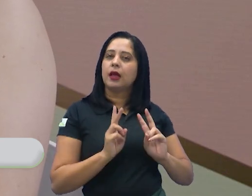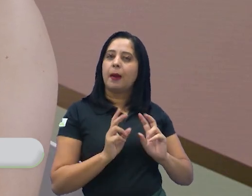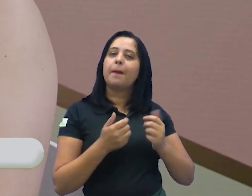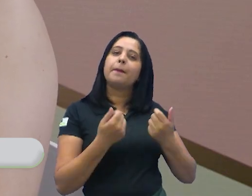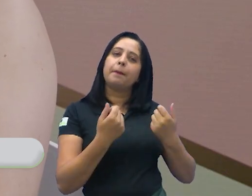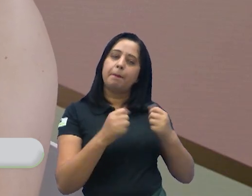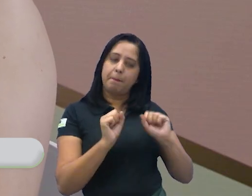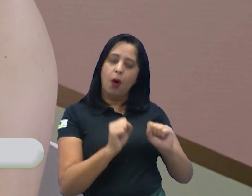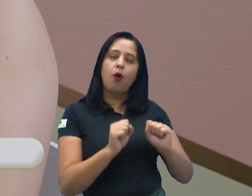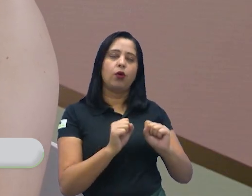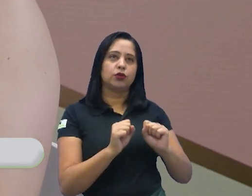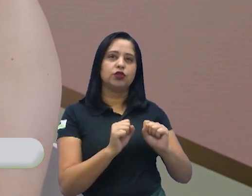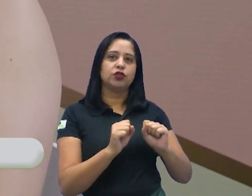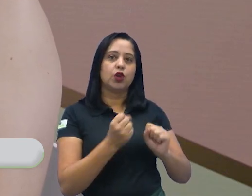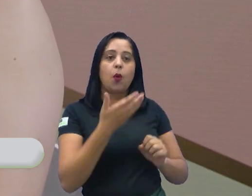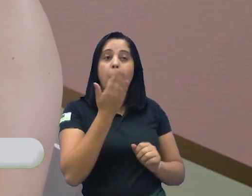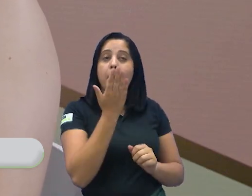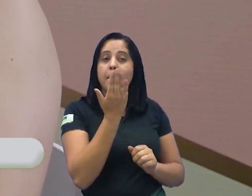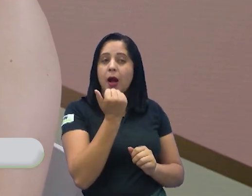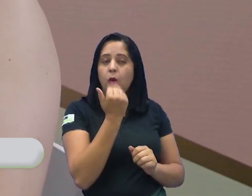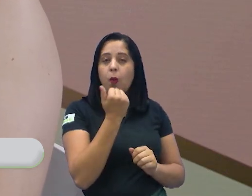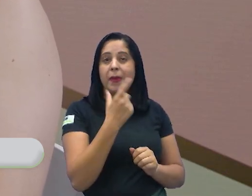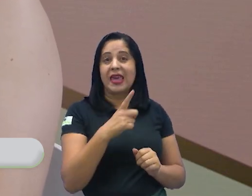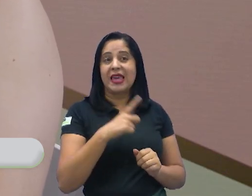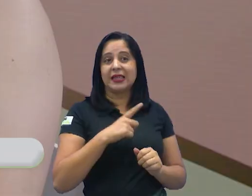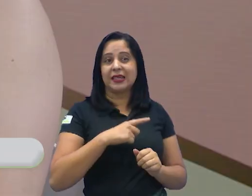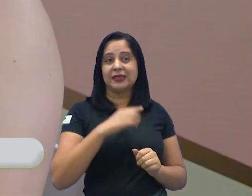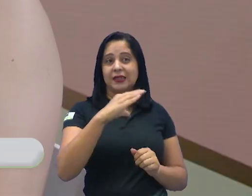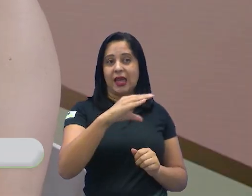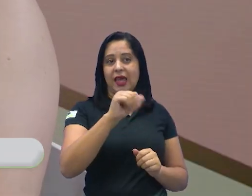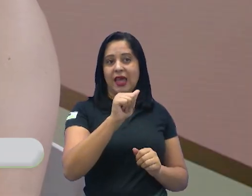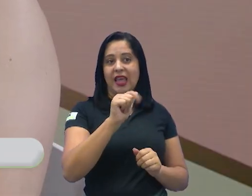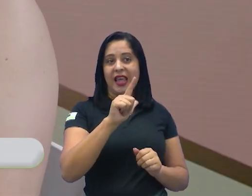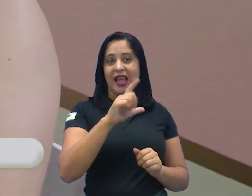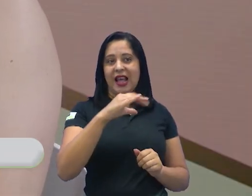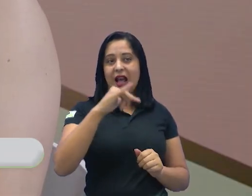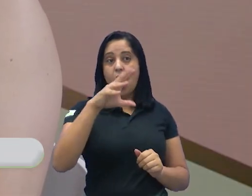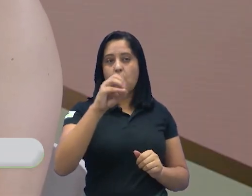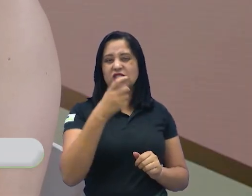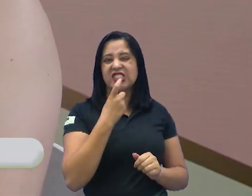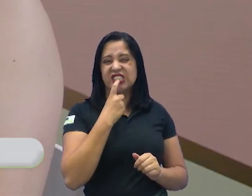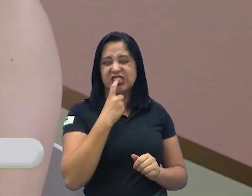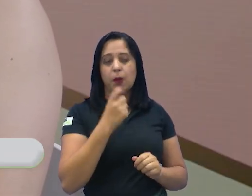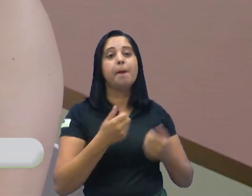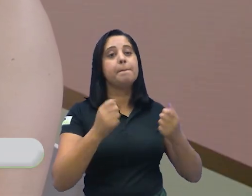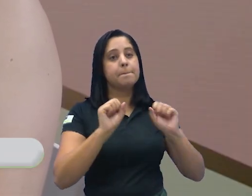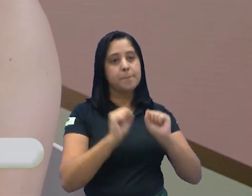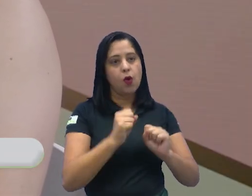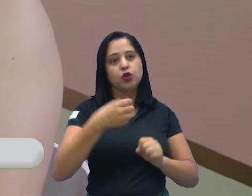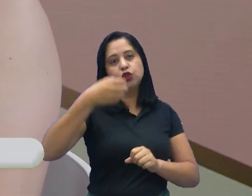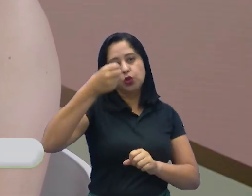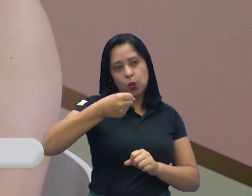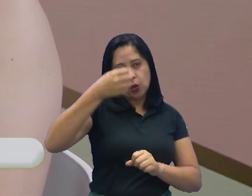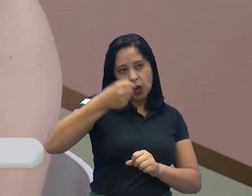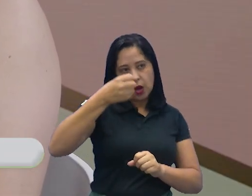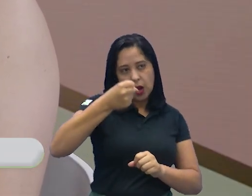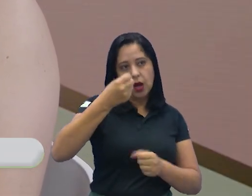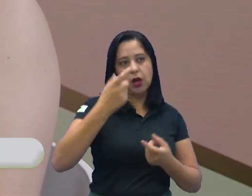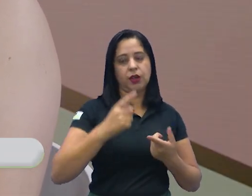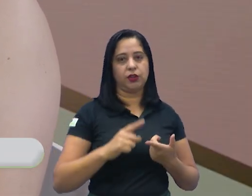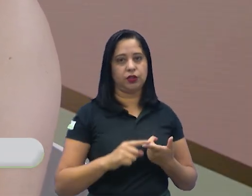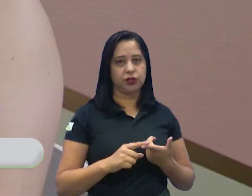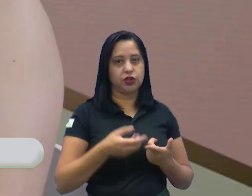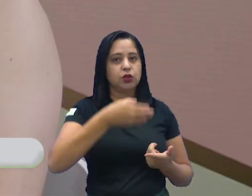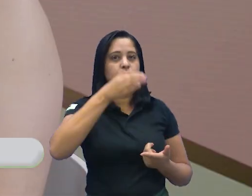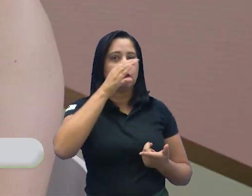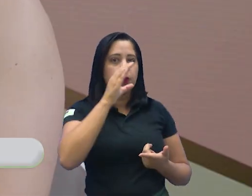cálcio. Não tem como muito fugir, mas eu acho bem interessante da gente ter o leite vegetal fortificado com cálcio em casa. Fazer mesmo